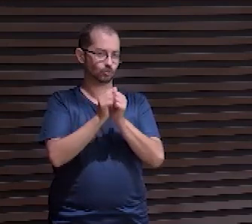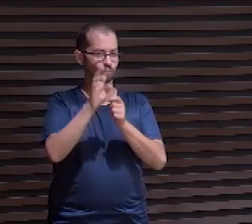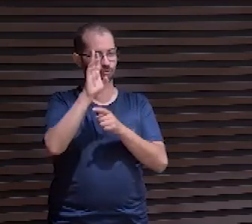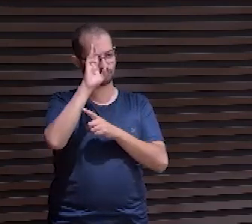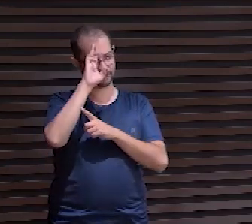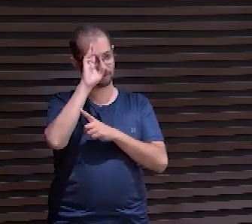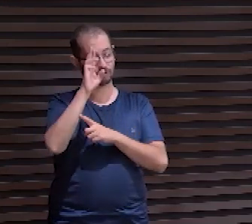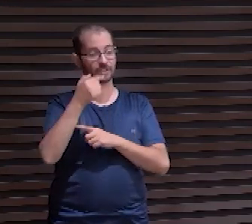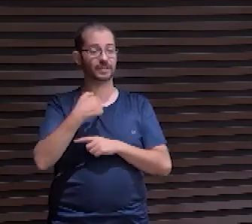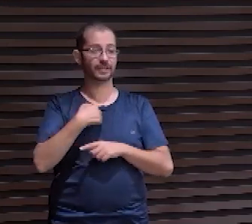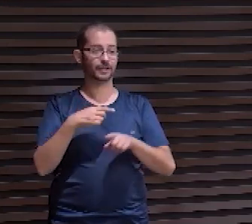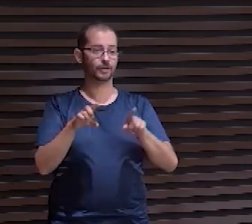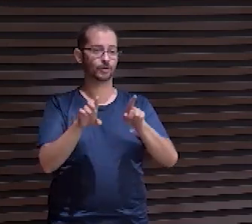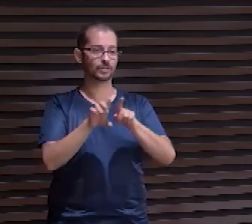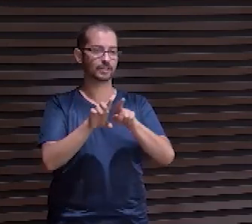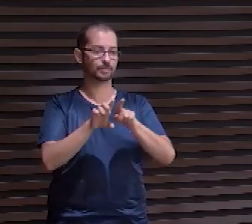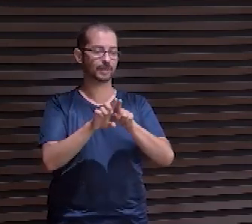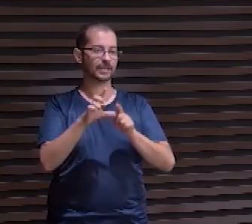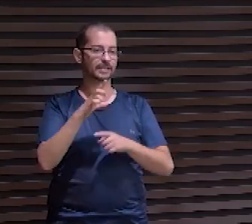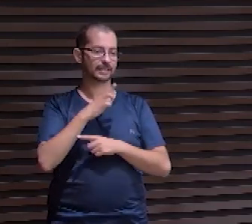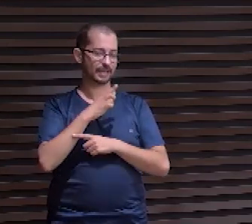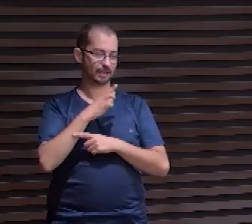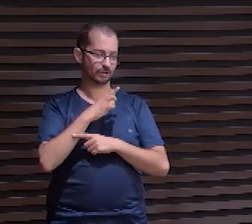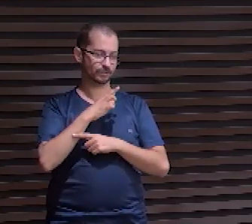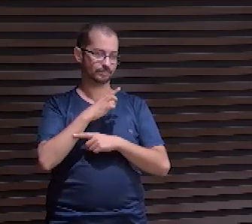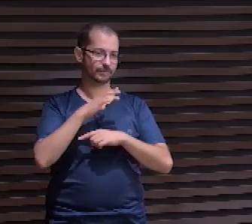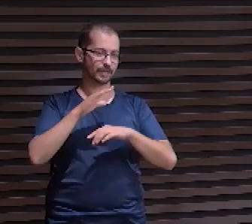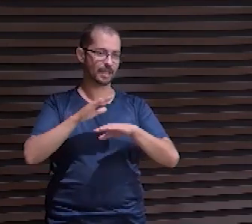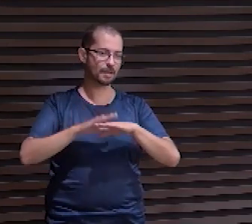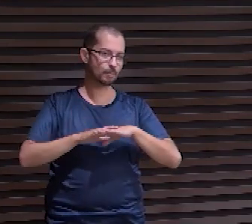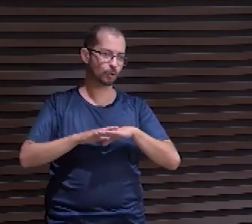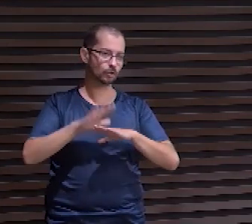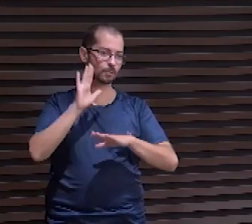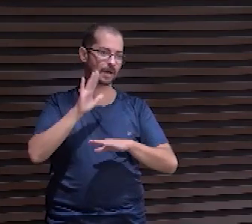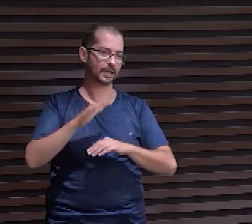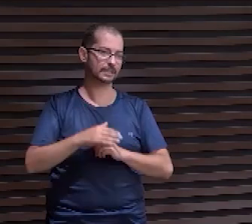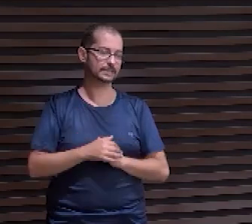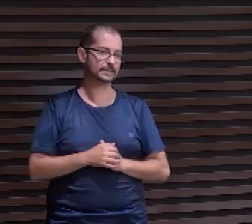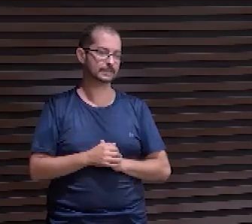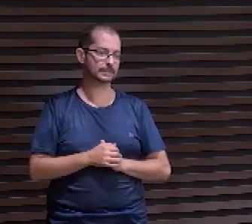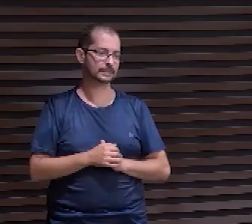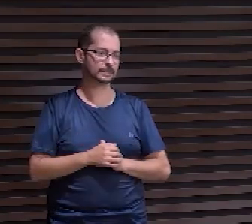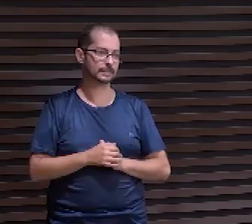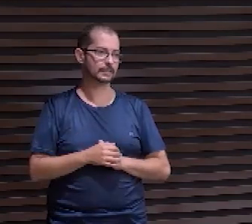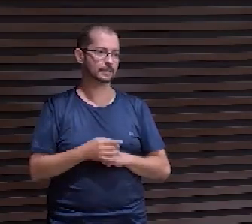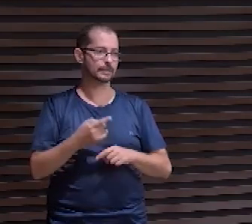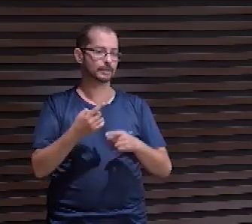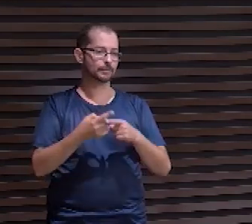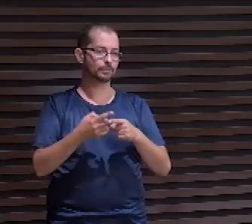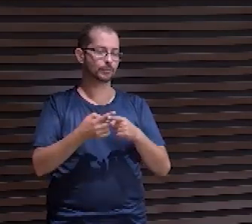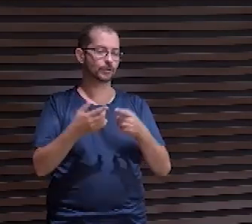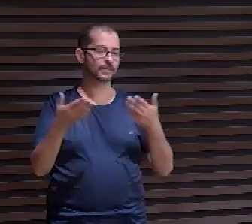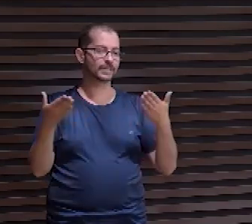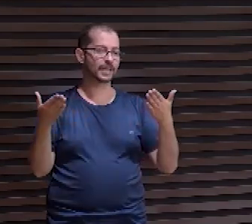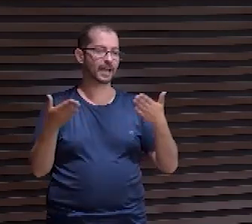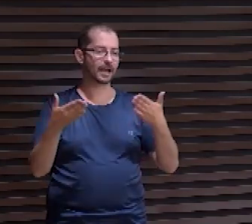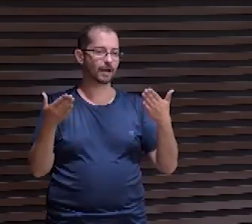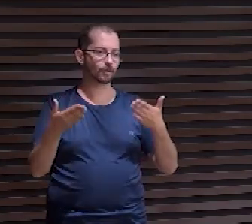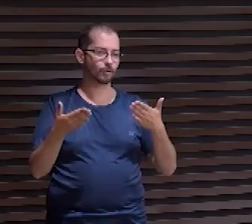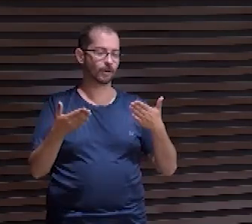também tenho. E muito mais. Porque agora são nos